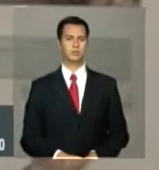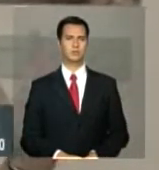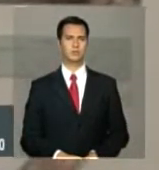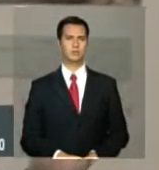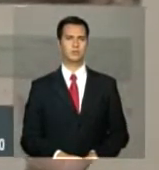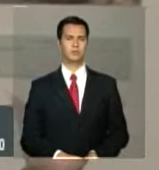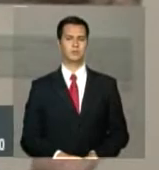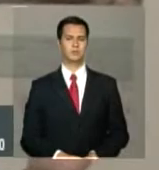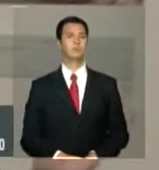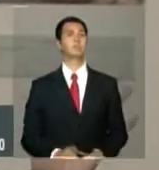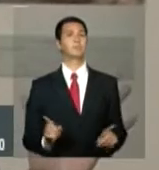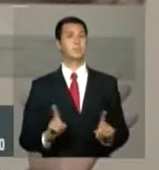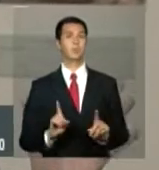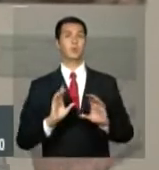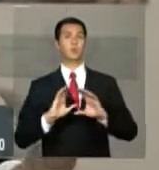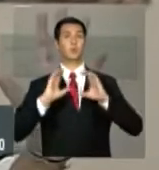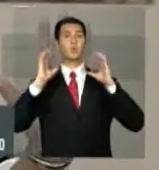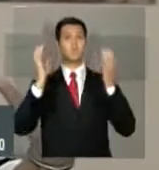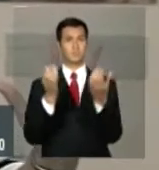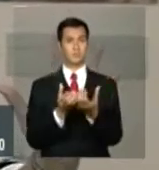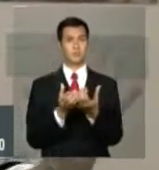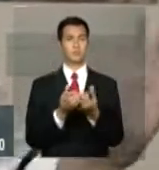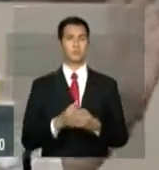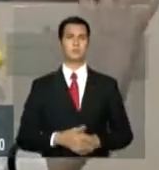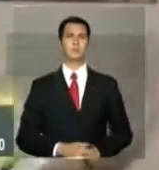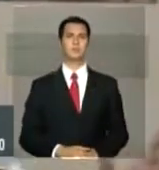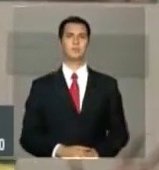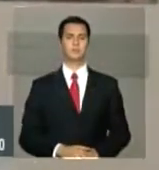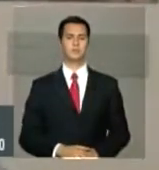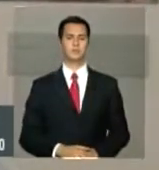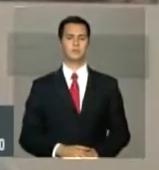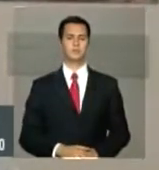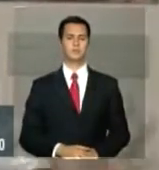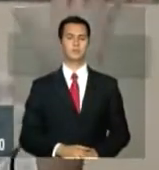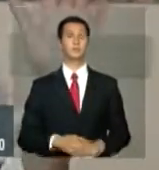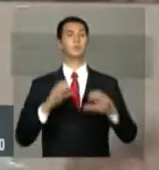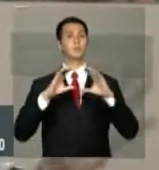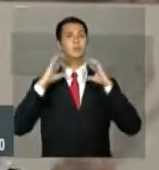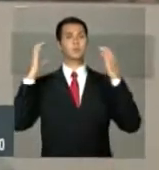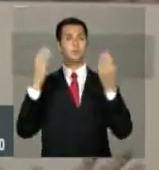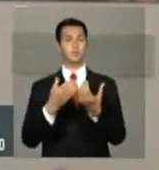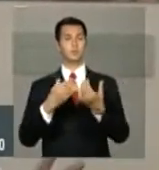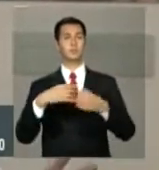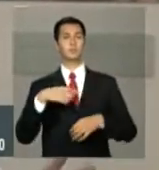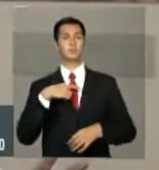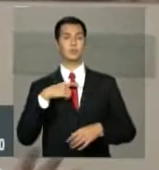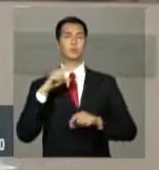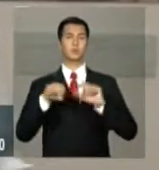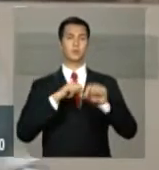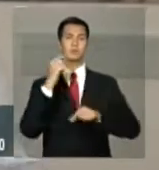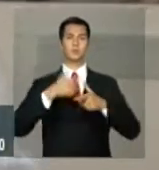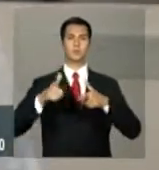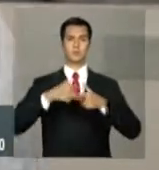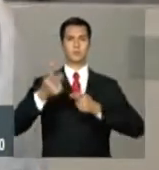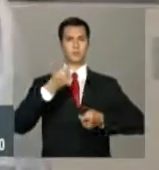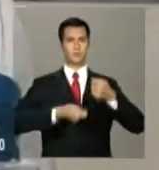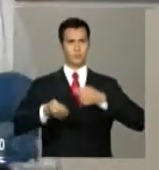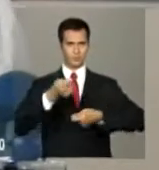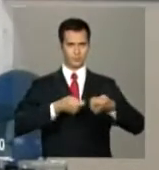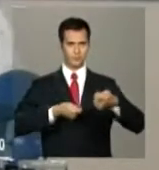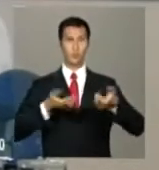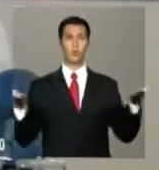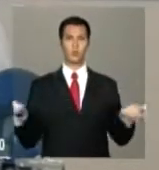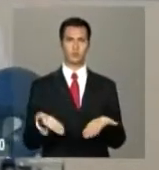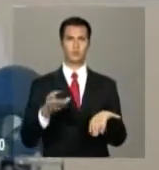a conferência basicamente, aliás, ela tratou basicamente da premência da crise econômica. Hoje de